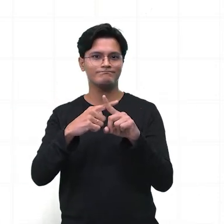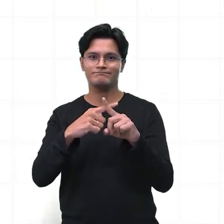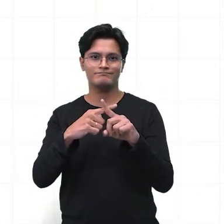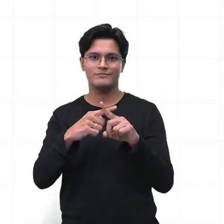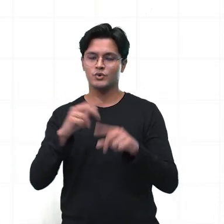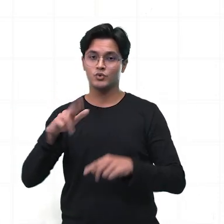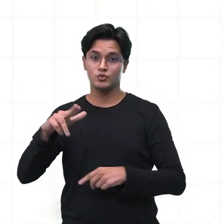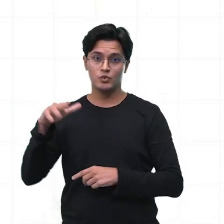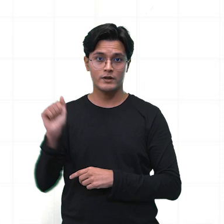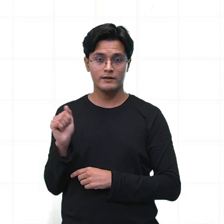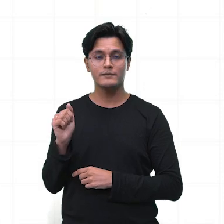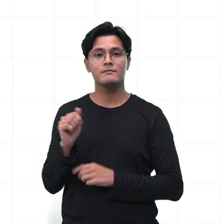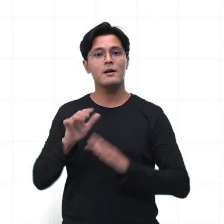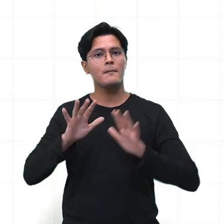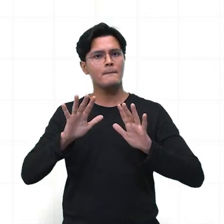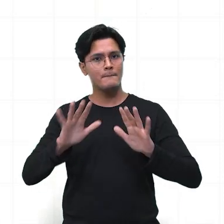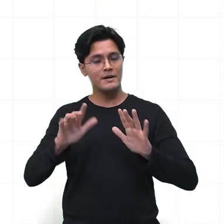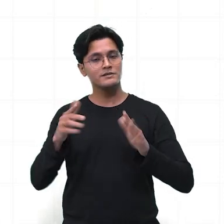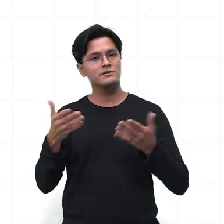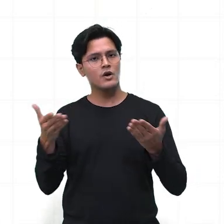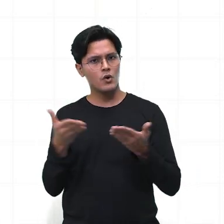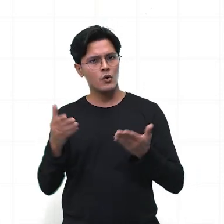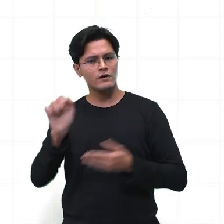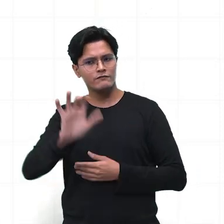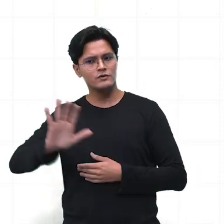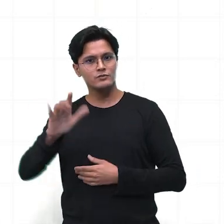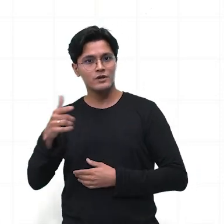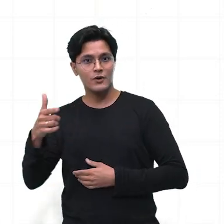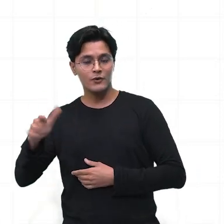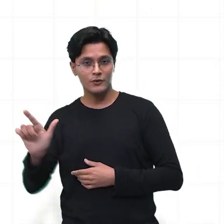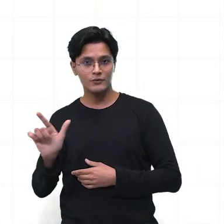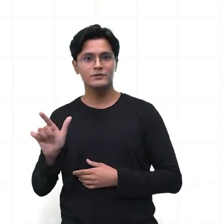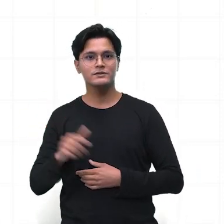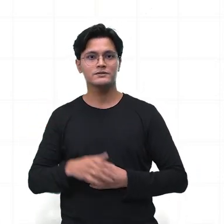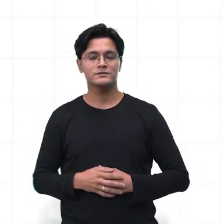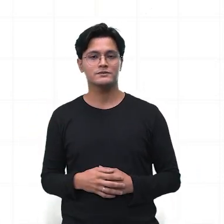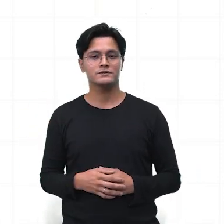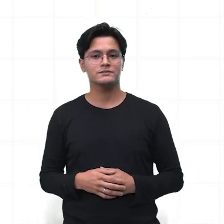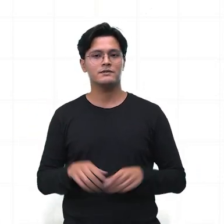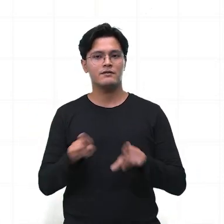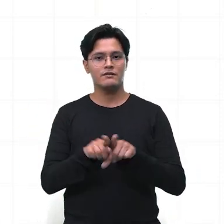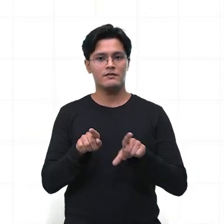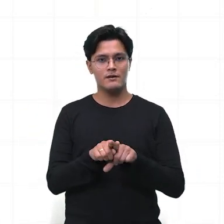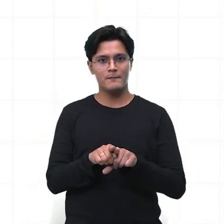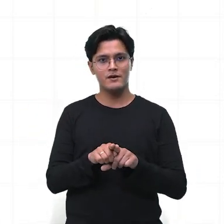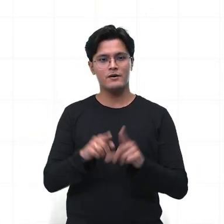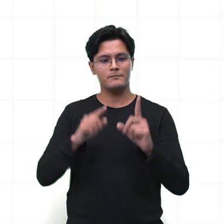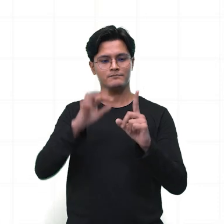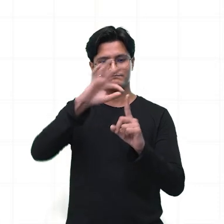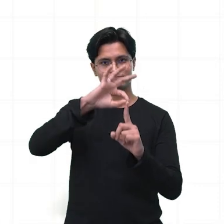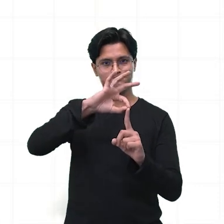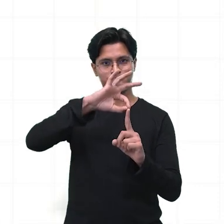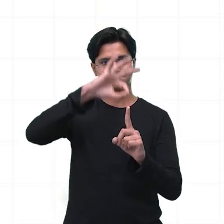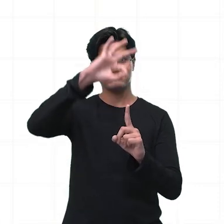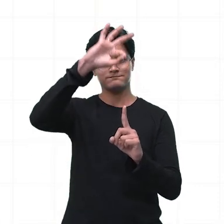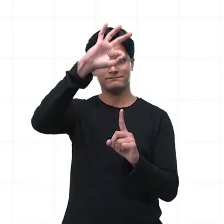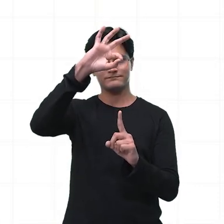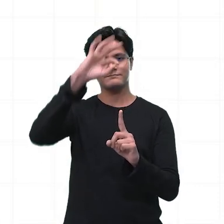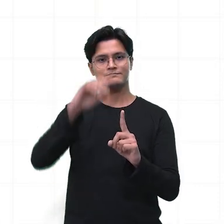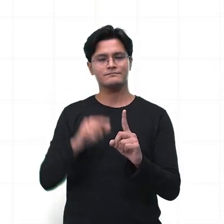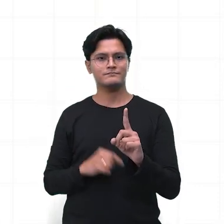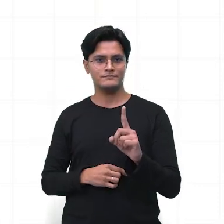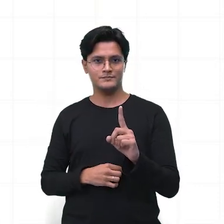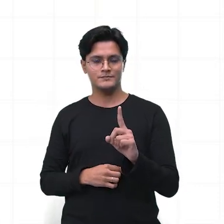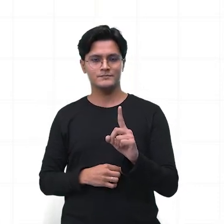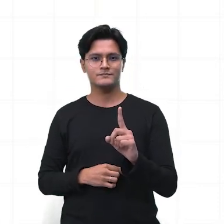olha o que acontece com a figura de número 2. Eu vou prolongar esse lado aqui, do que seria um polígono, né? Tudo bem,